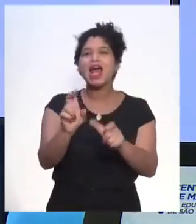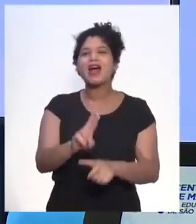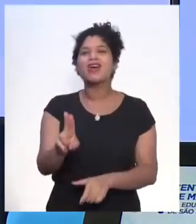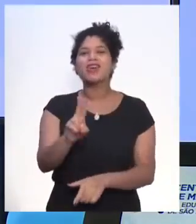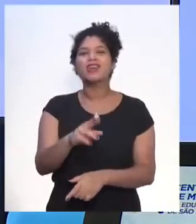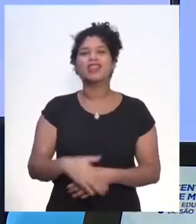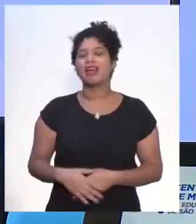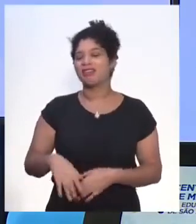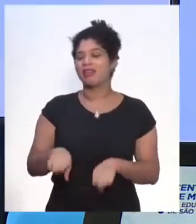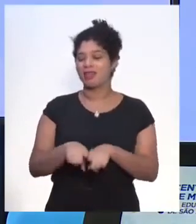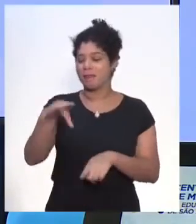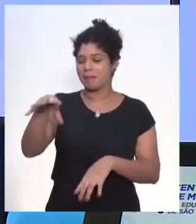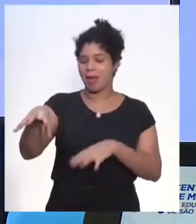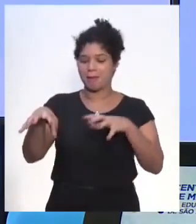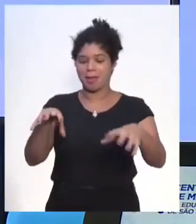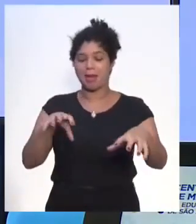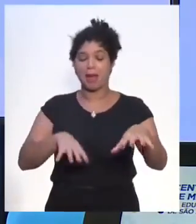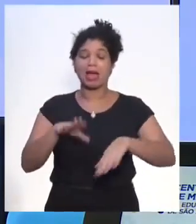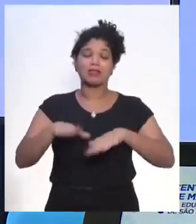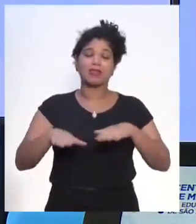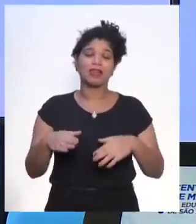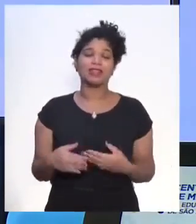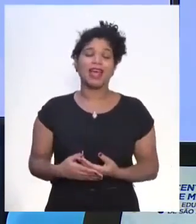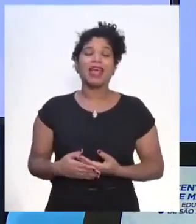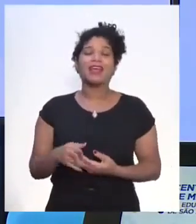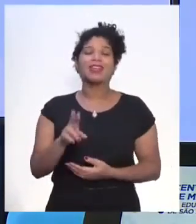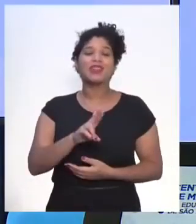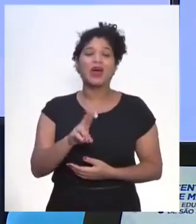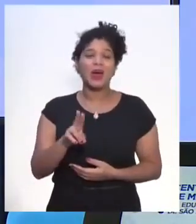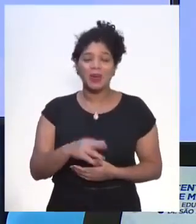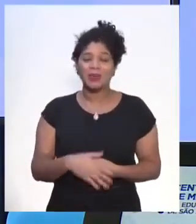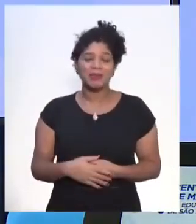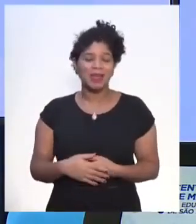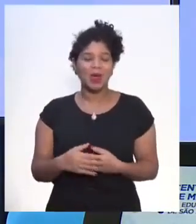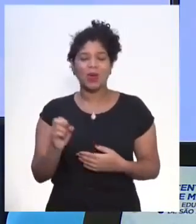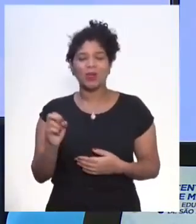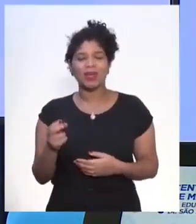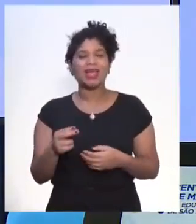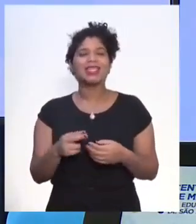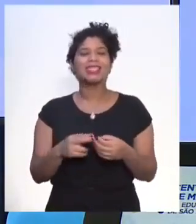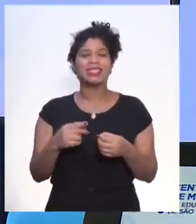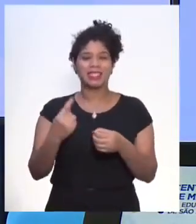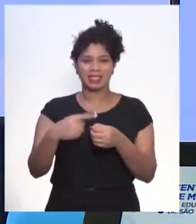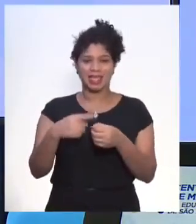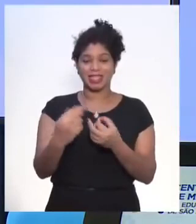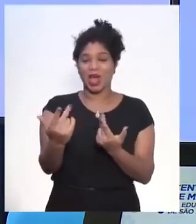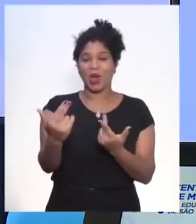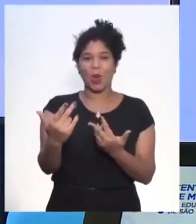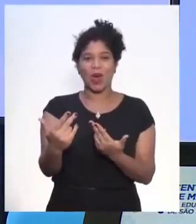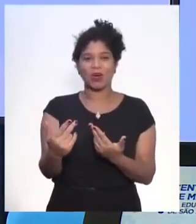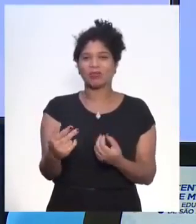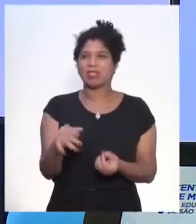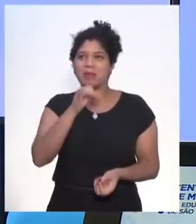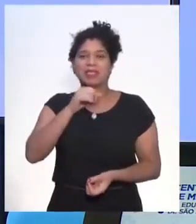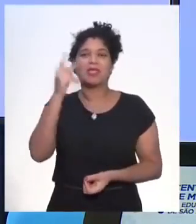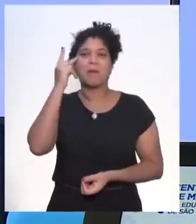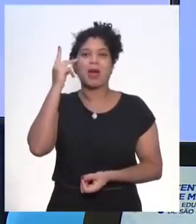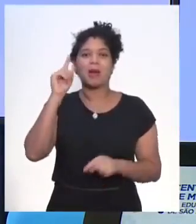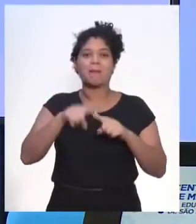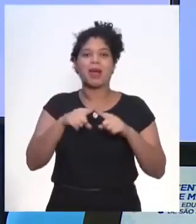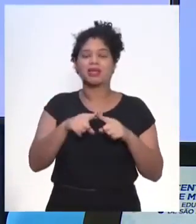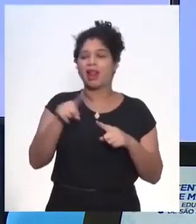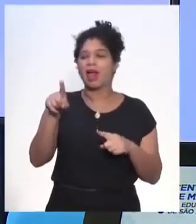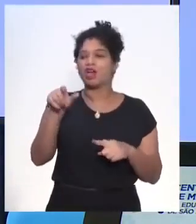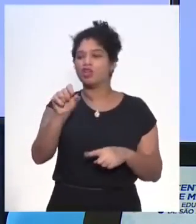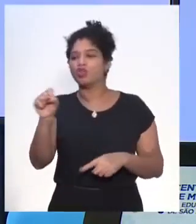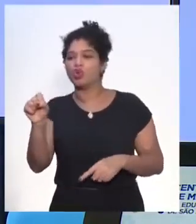né, dentro da mesma cidade, né, em bairros diferentes, você vê aí a questão da identidade daquele local, né?